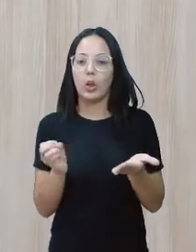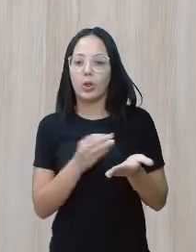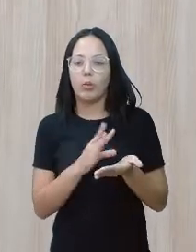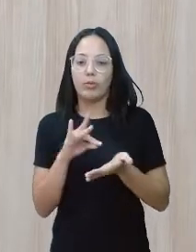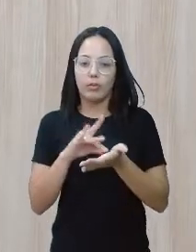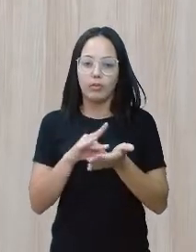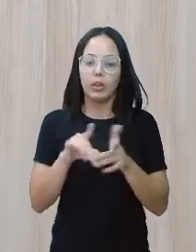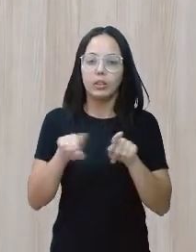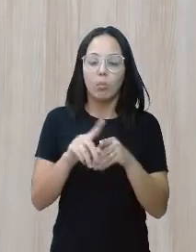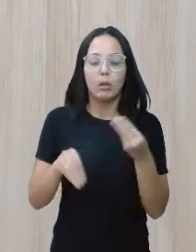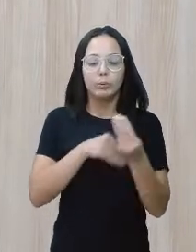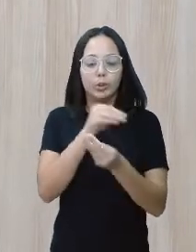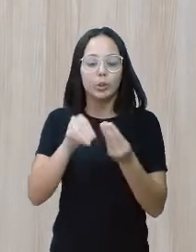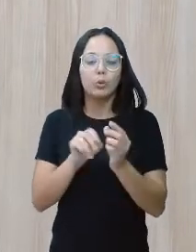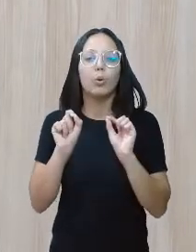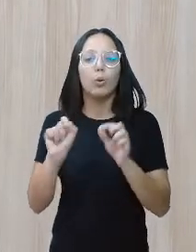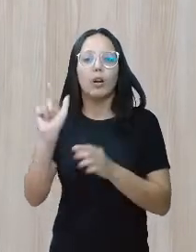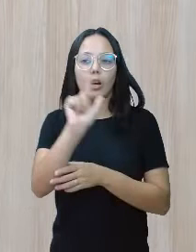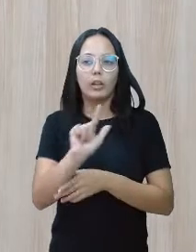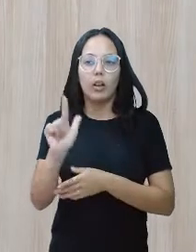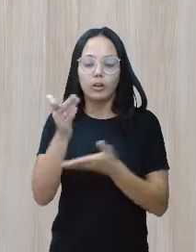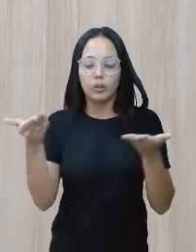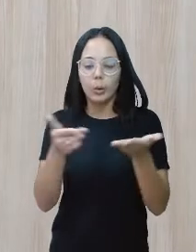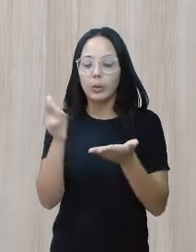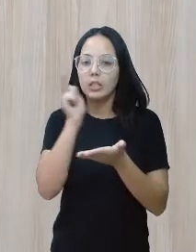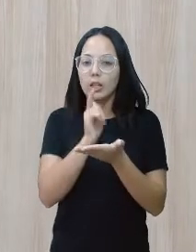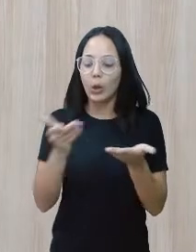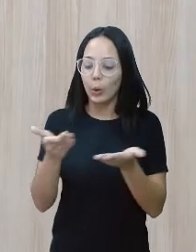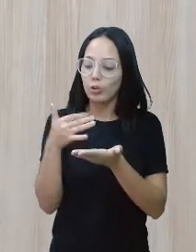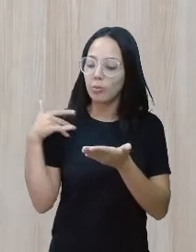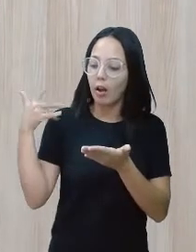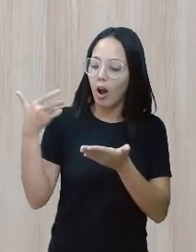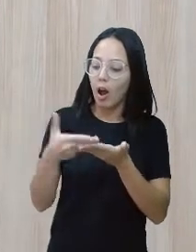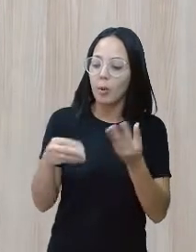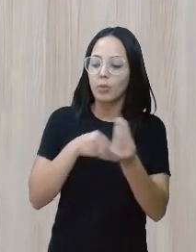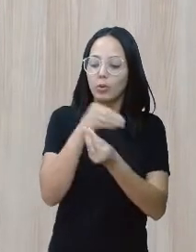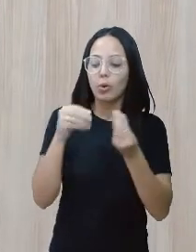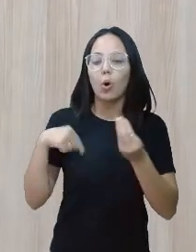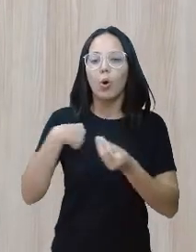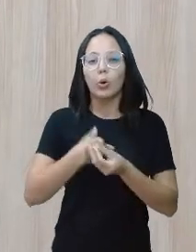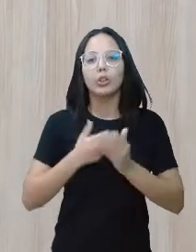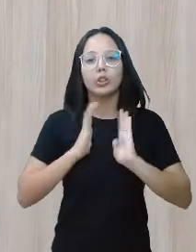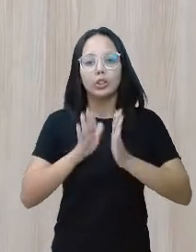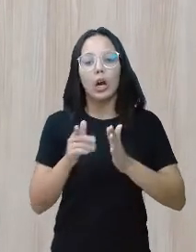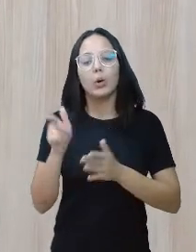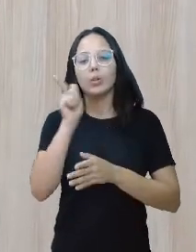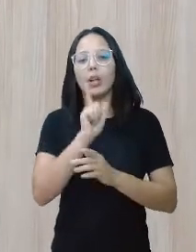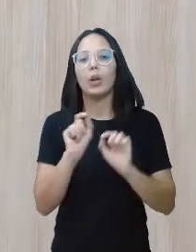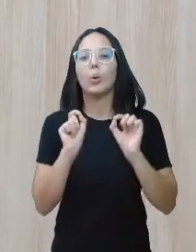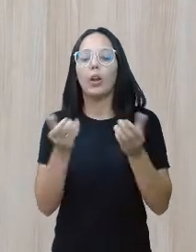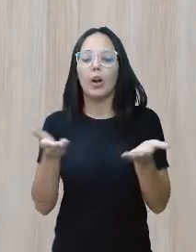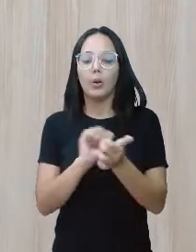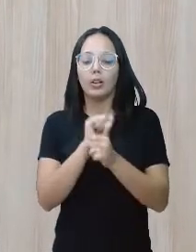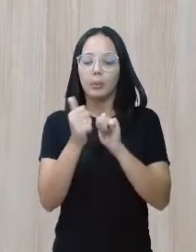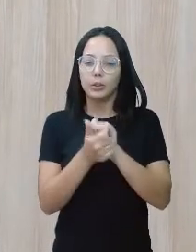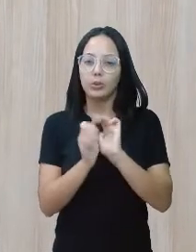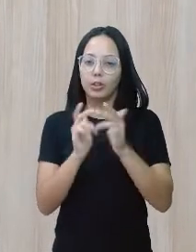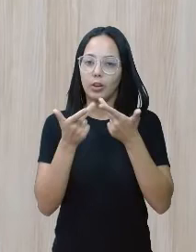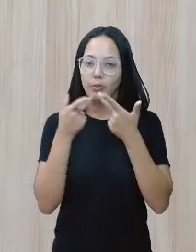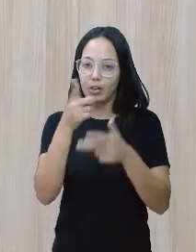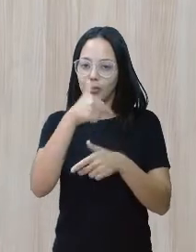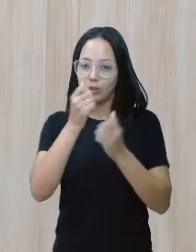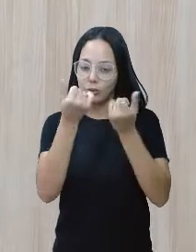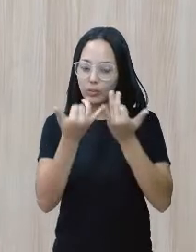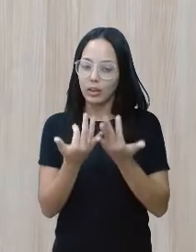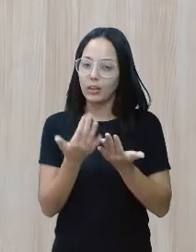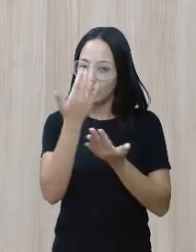a se misturar com a literatura até chegar nos dias de hoje, né? Que a gente já consegue fazer essas adaptações que eu estava falando para